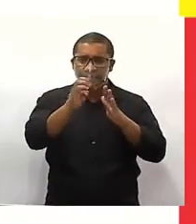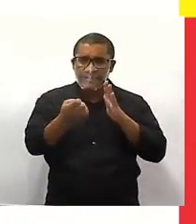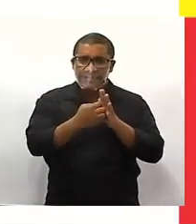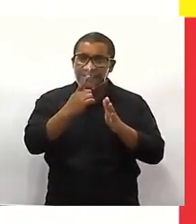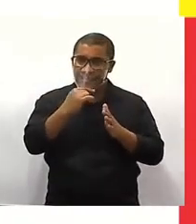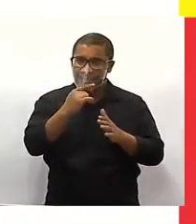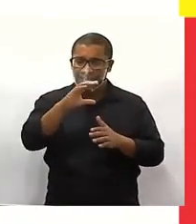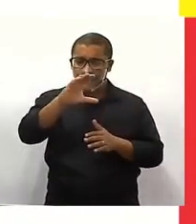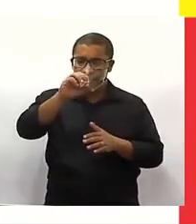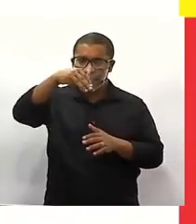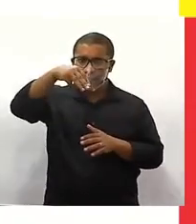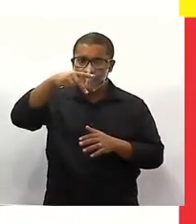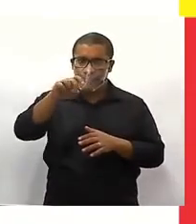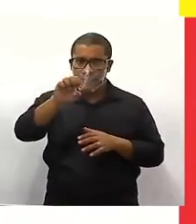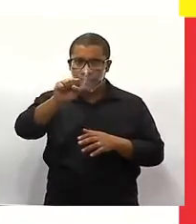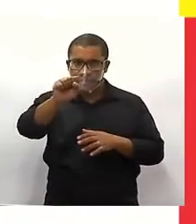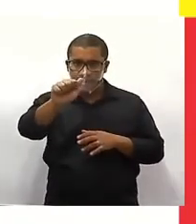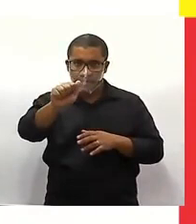revezamento, né,